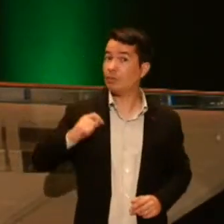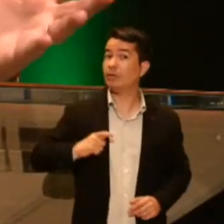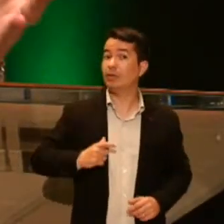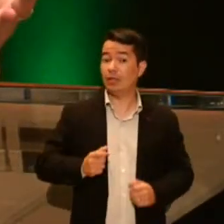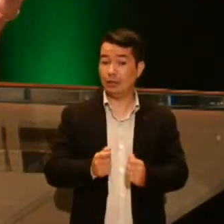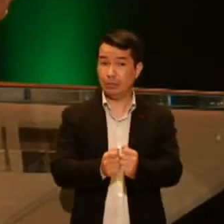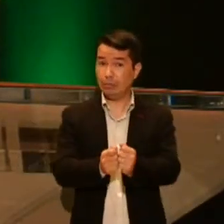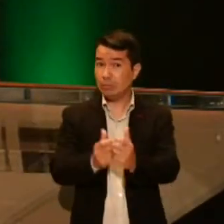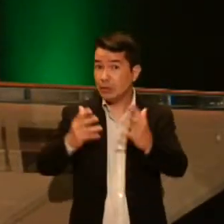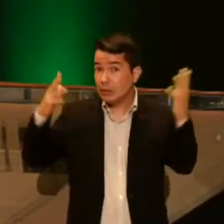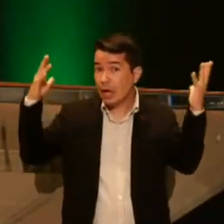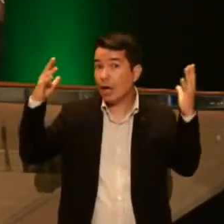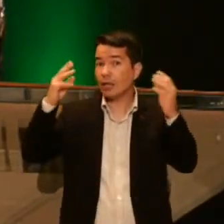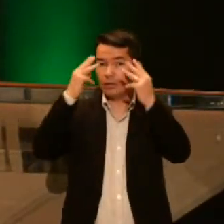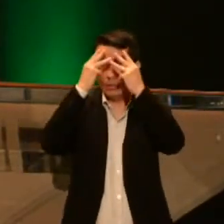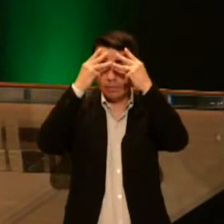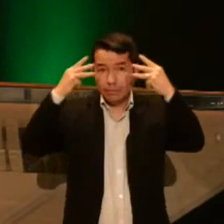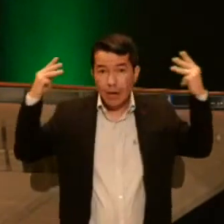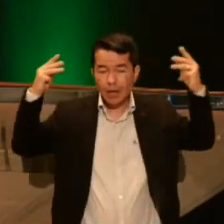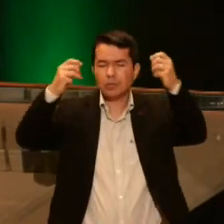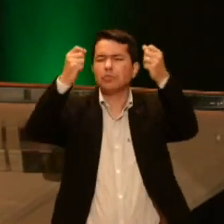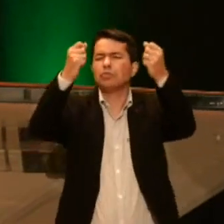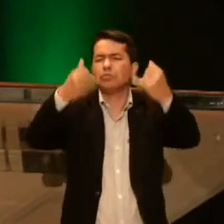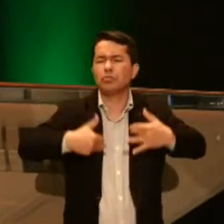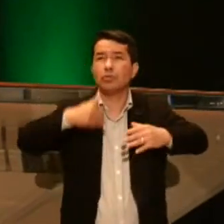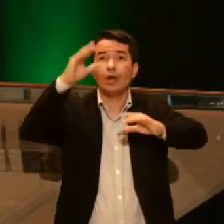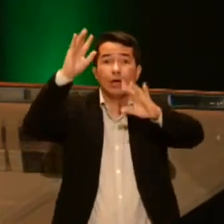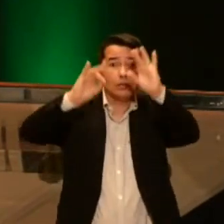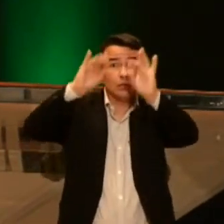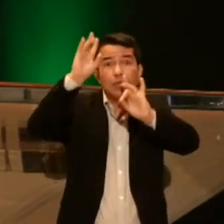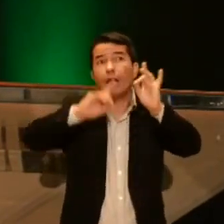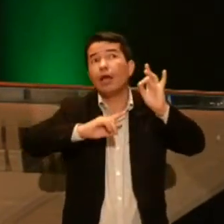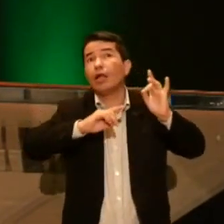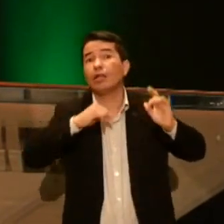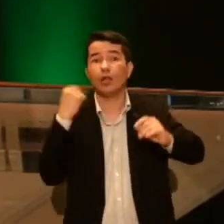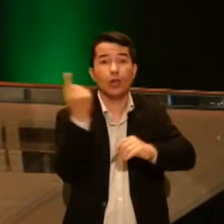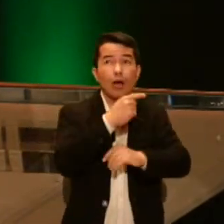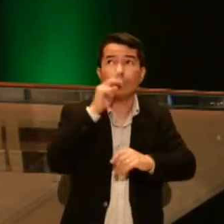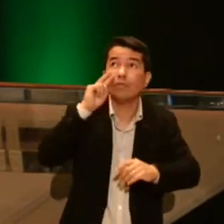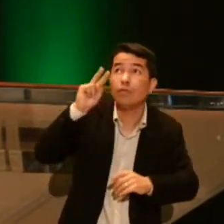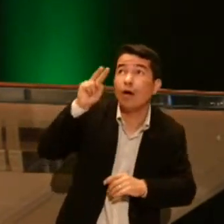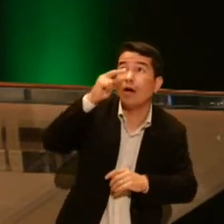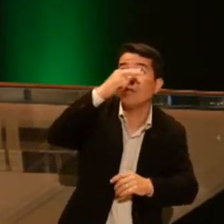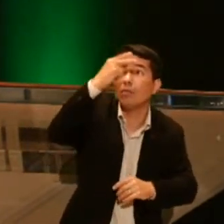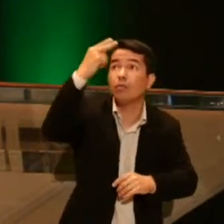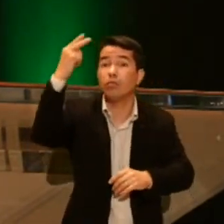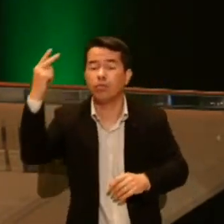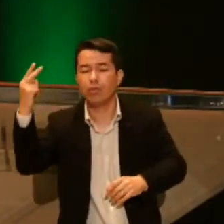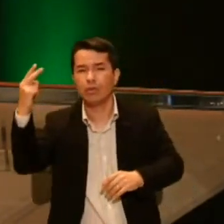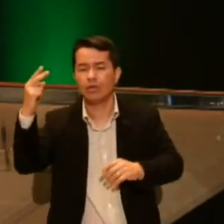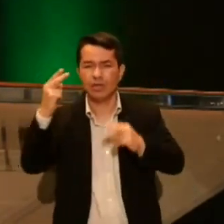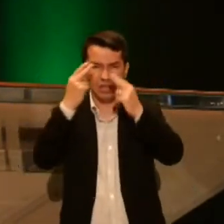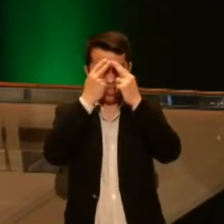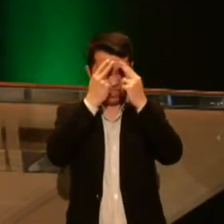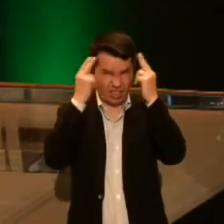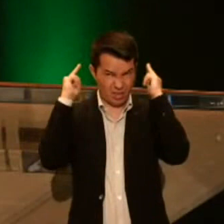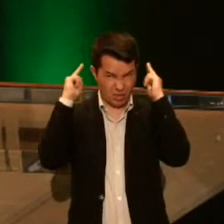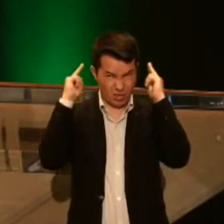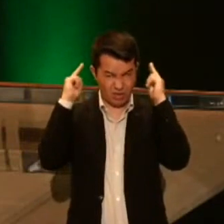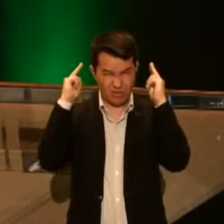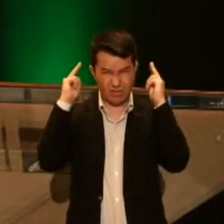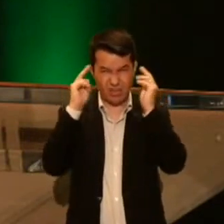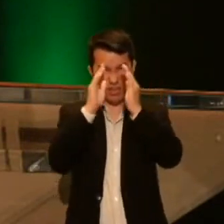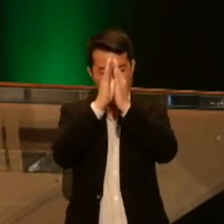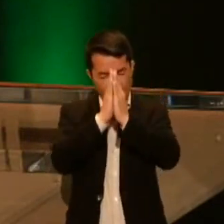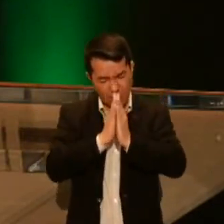dos magos, porque eles falaram para ele. Mas ao invés de adorá-lo, ele tenta destruir